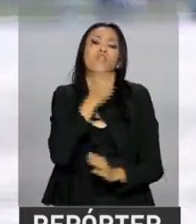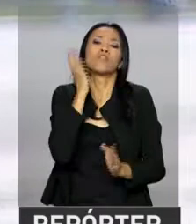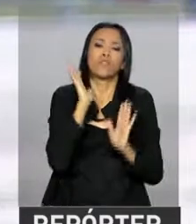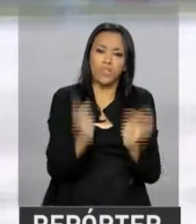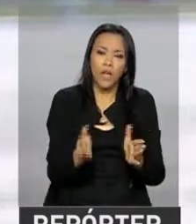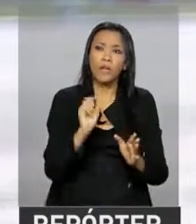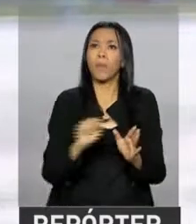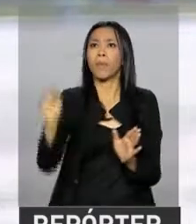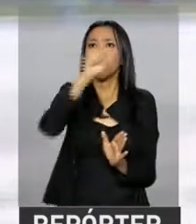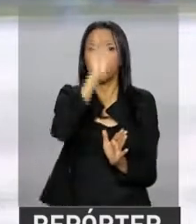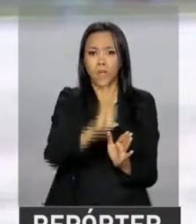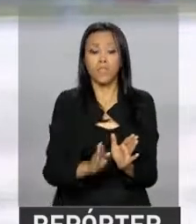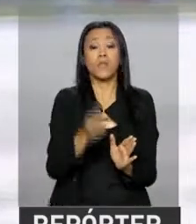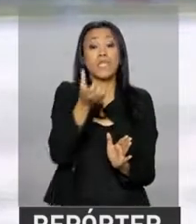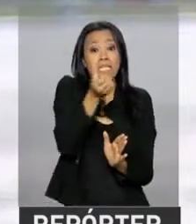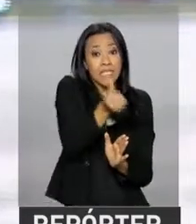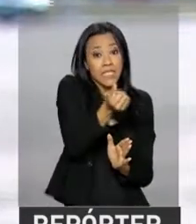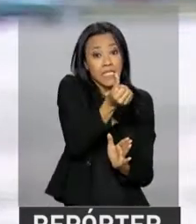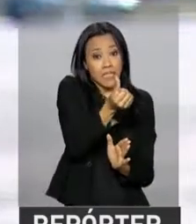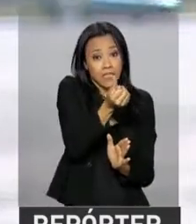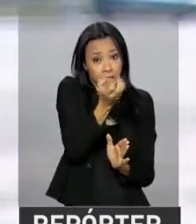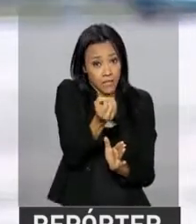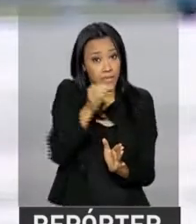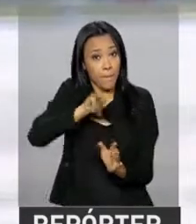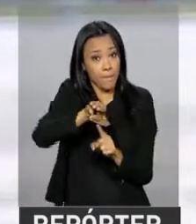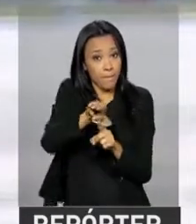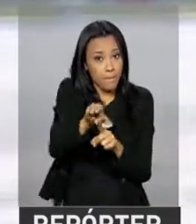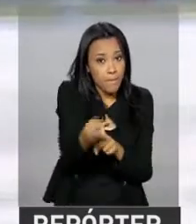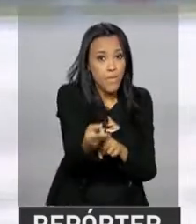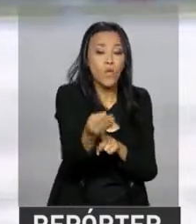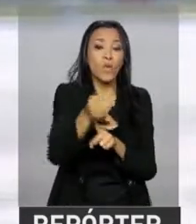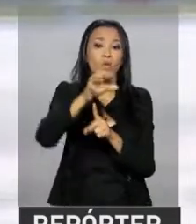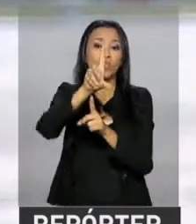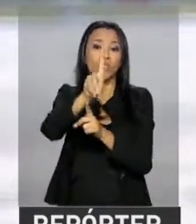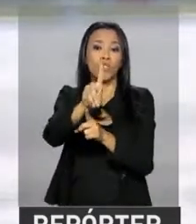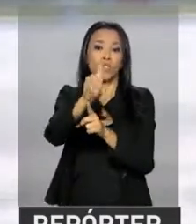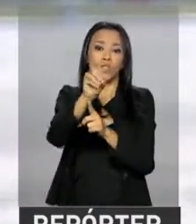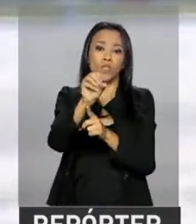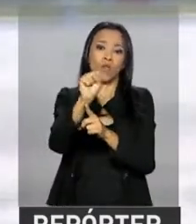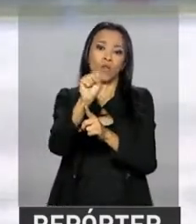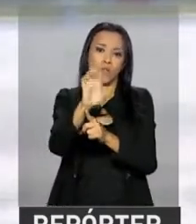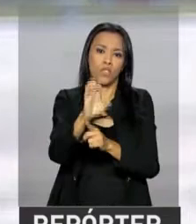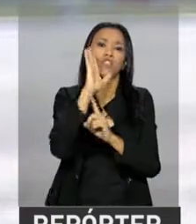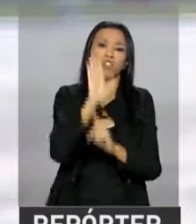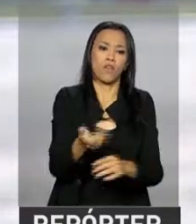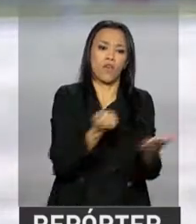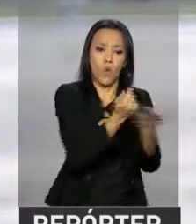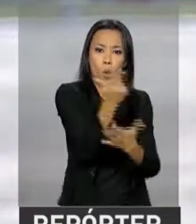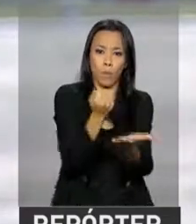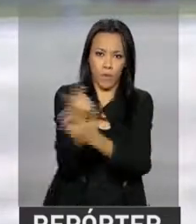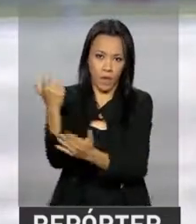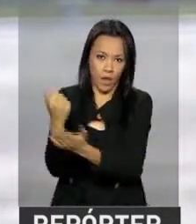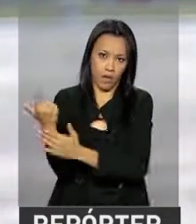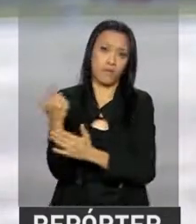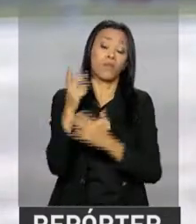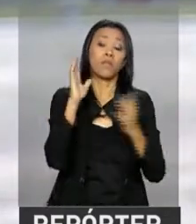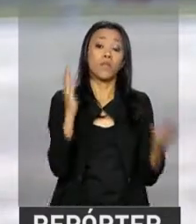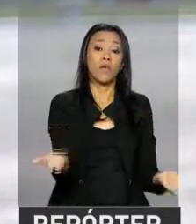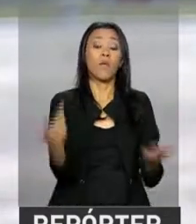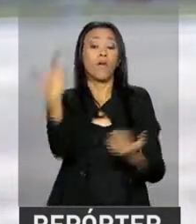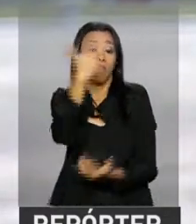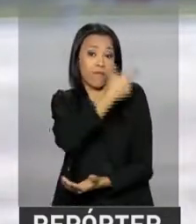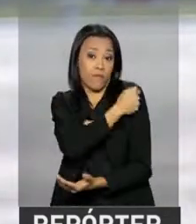60 milhões de doses foram compradas para a campanha deste ano a vacina contra a gripe está disponível